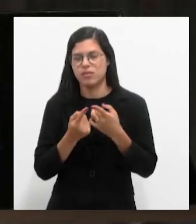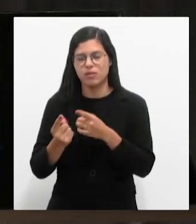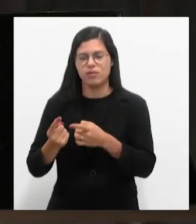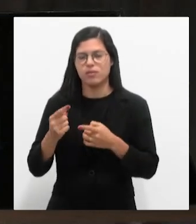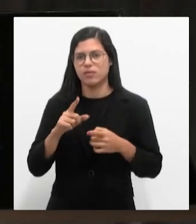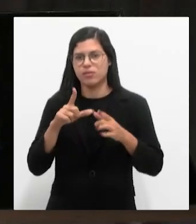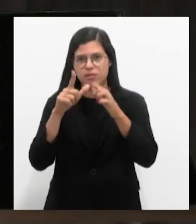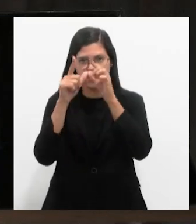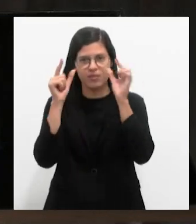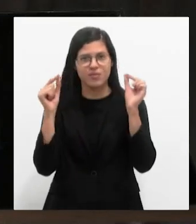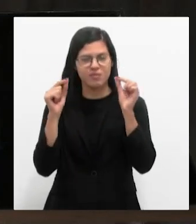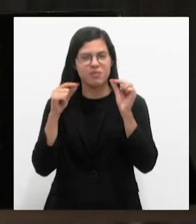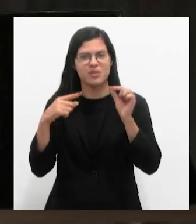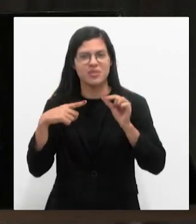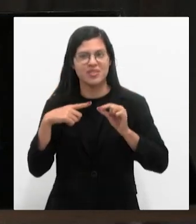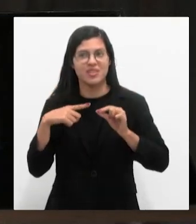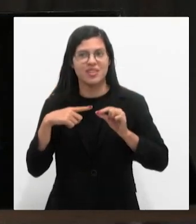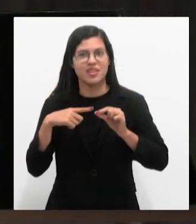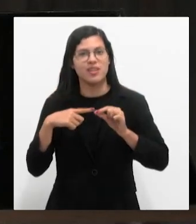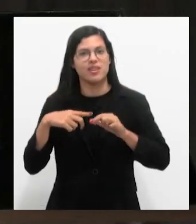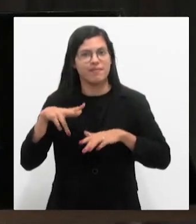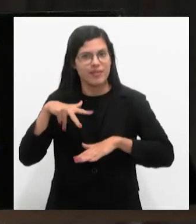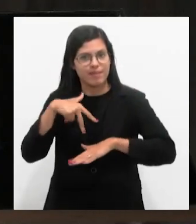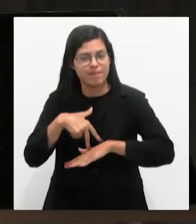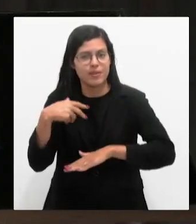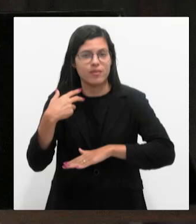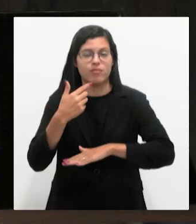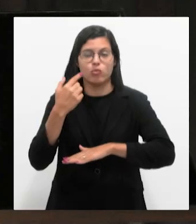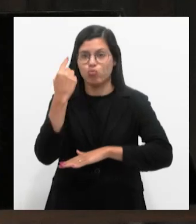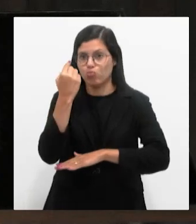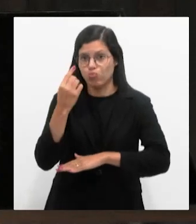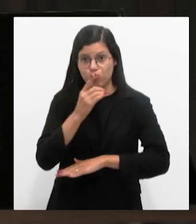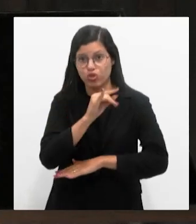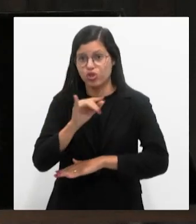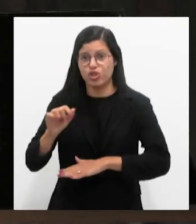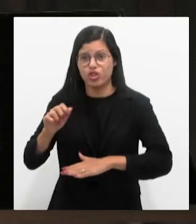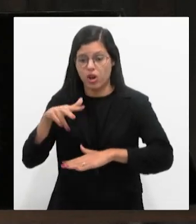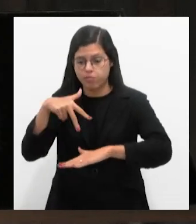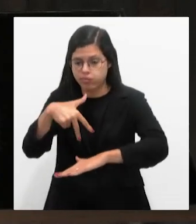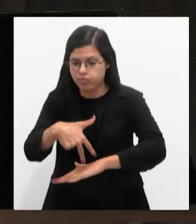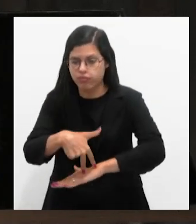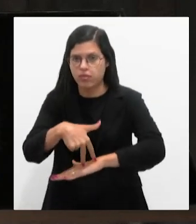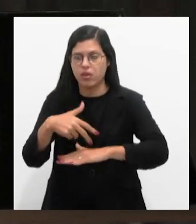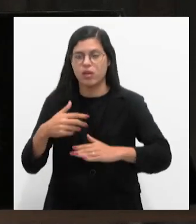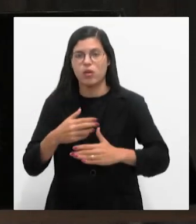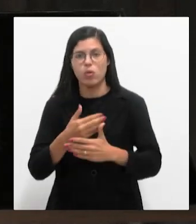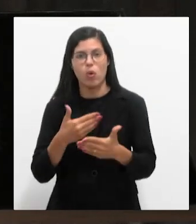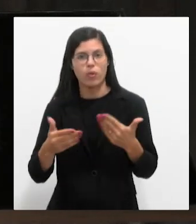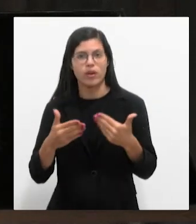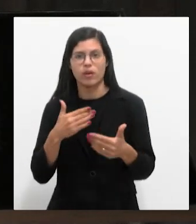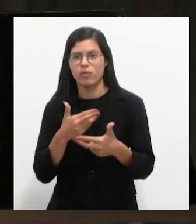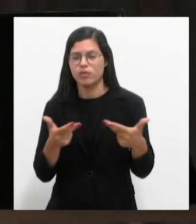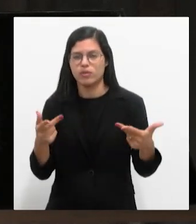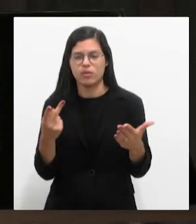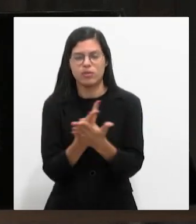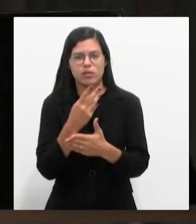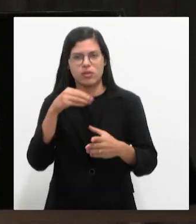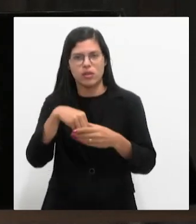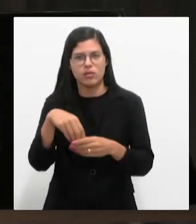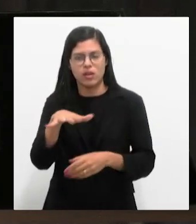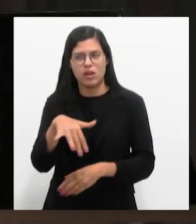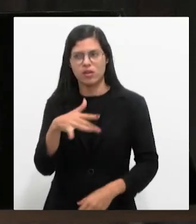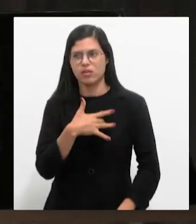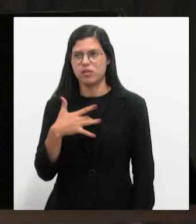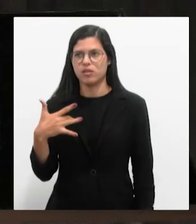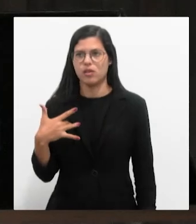que tem a costa larga, porque a enfermagem passa 24 horas na beira do leito. E, por isso, qualquer coisa que aconteça dentro da área de saúde,